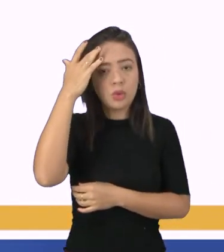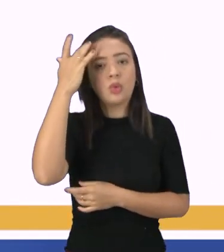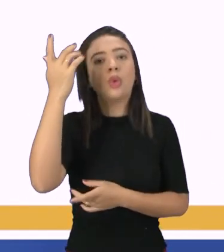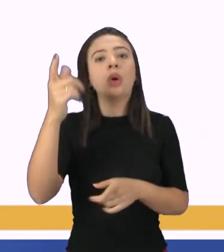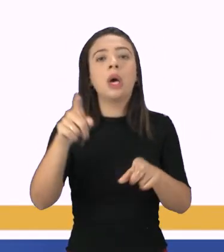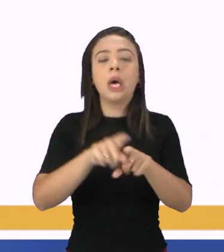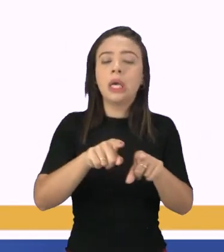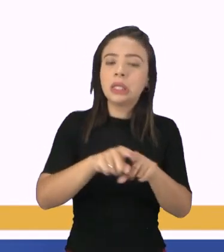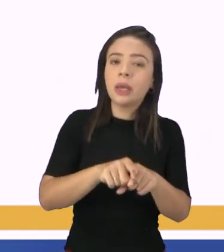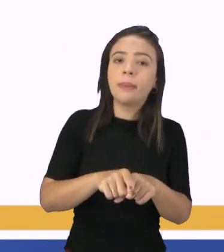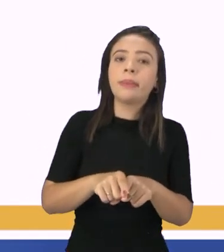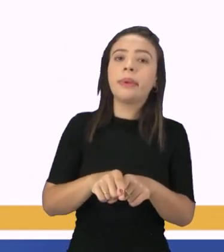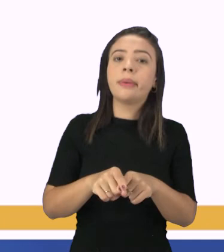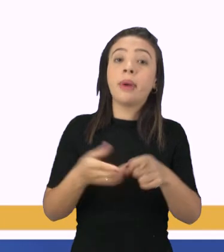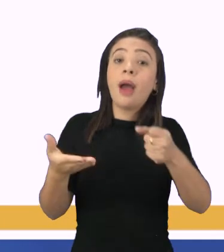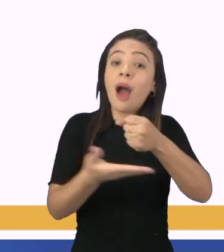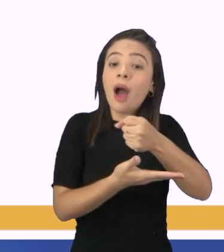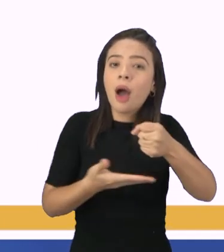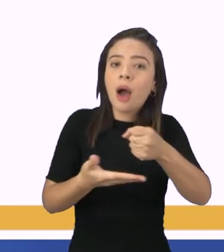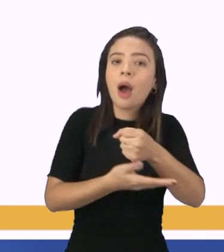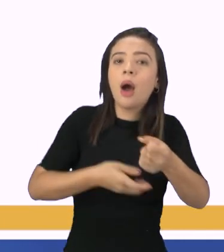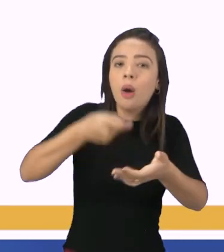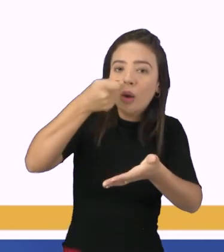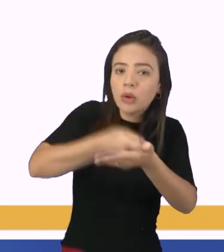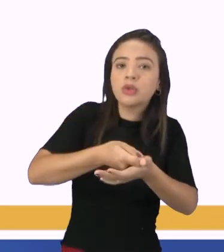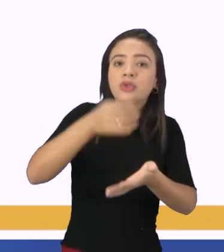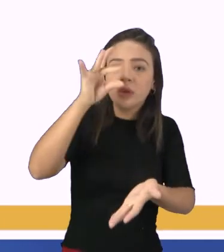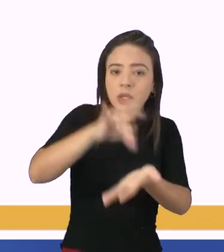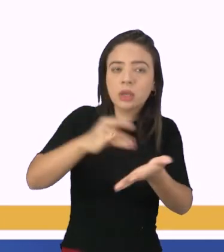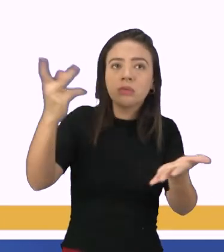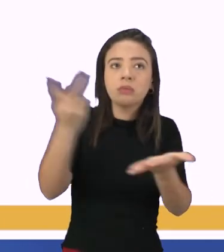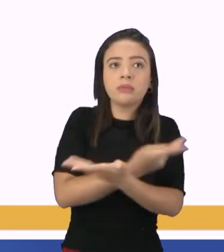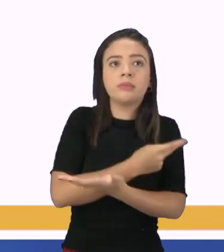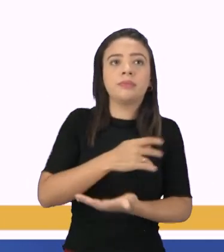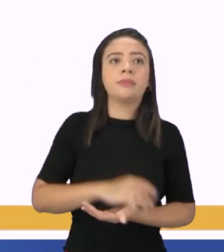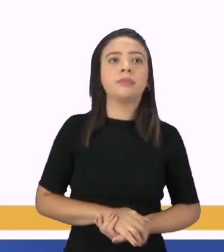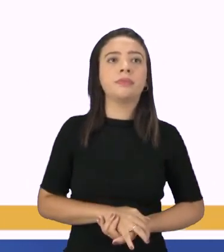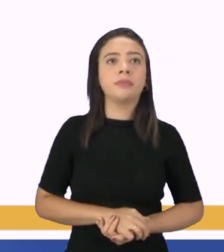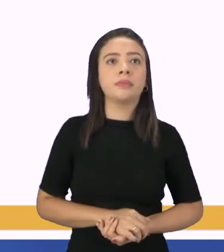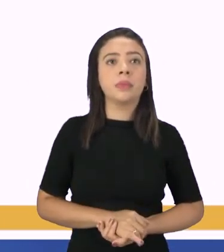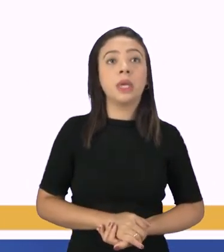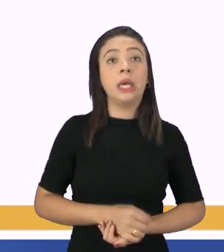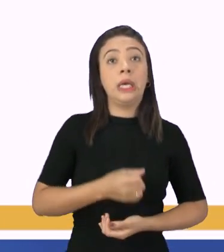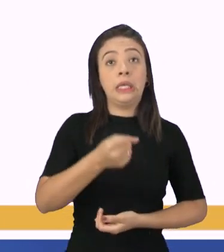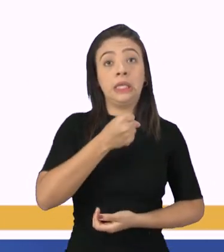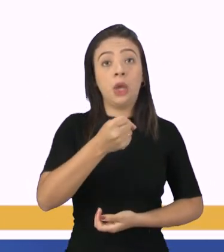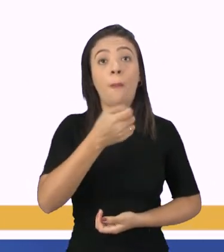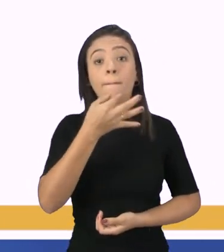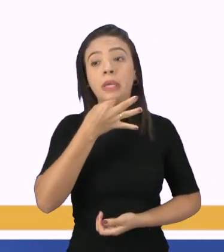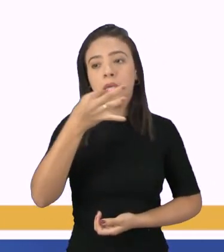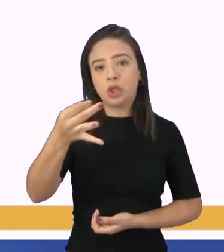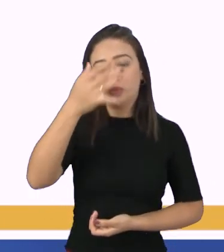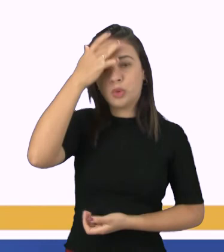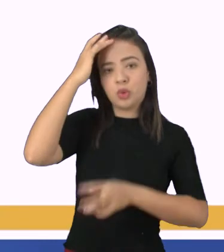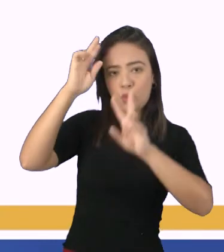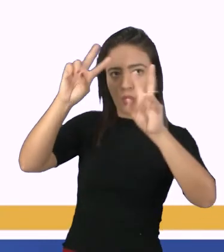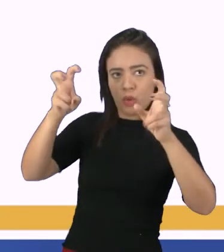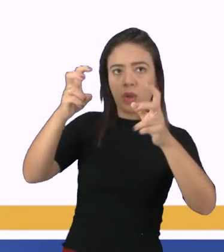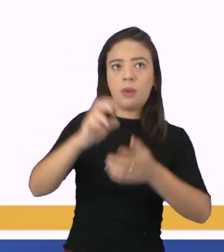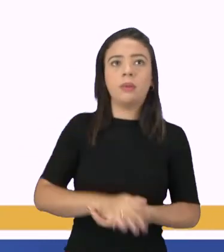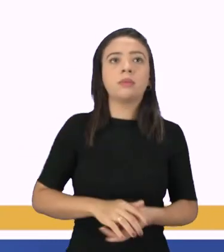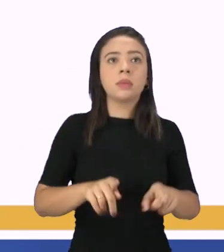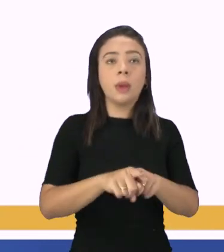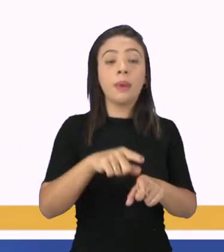fatos históricos para confirmar o fato. Na entrevista, opinião de alguém sobre o fato. Por